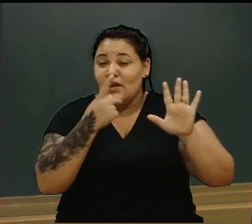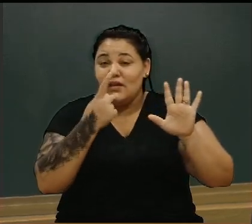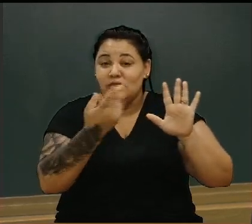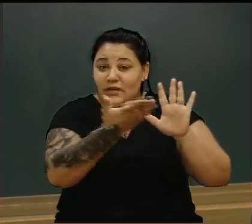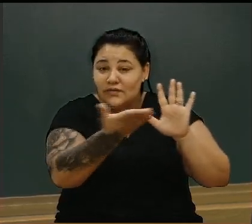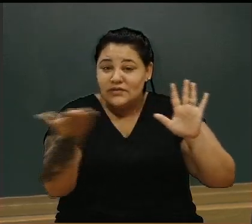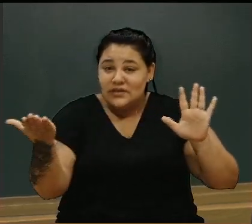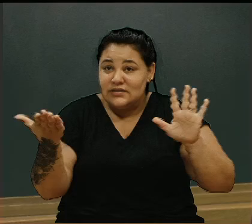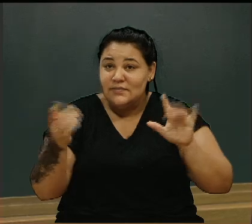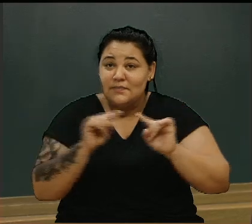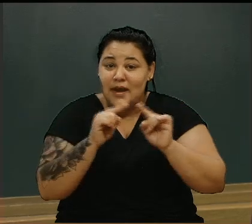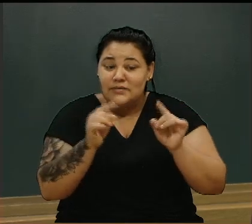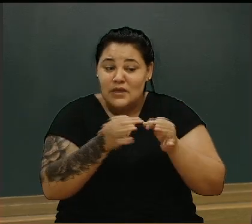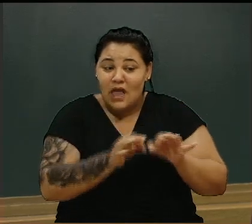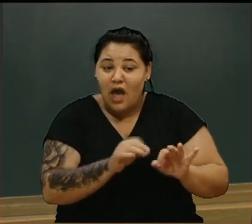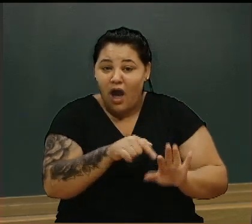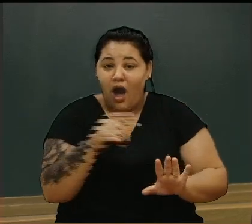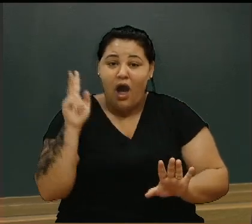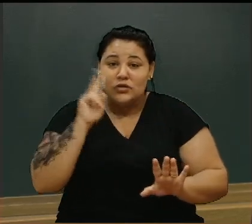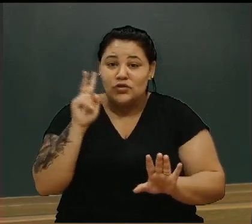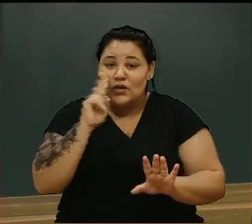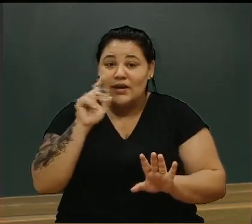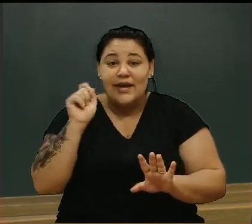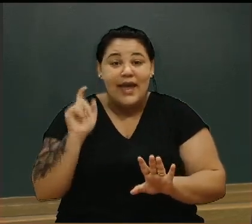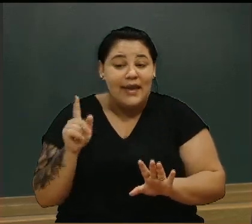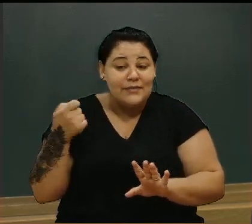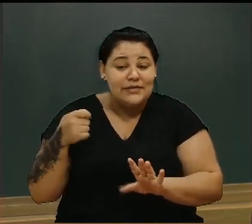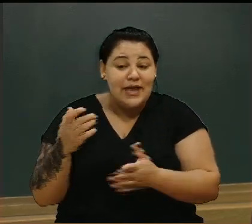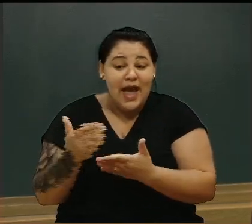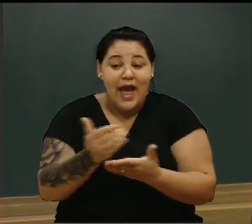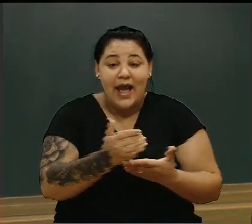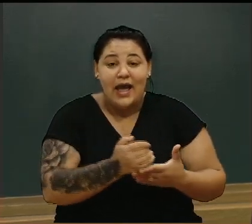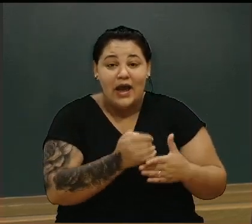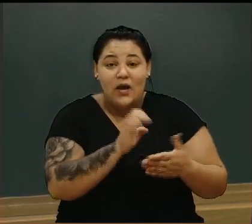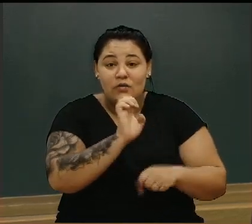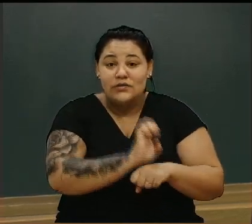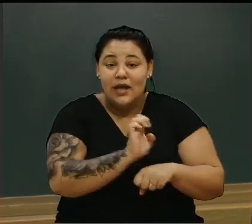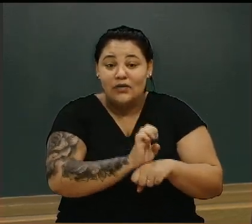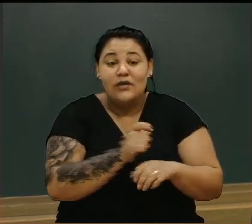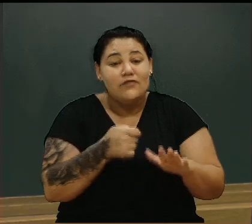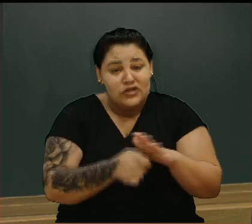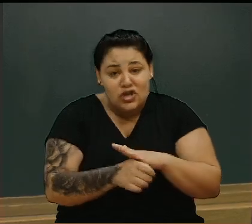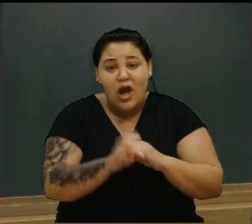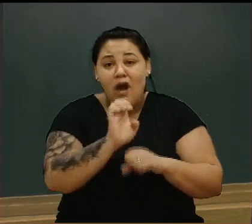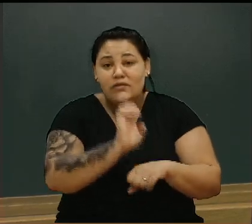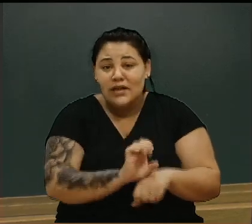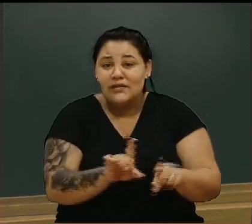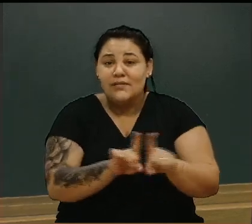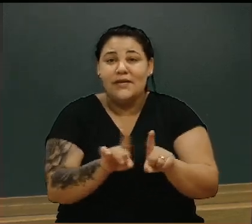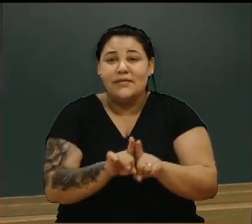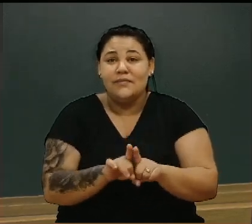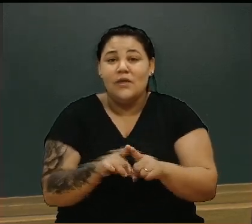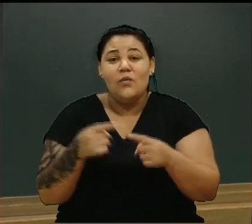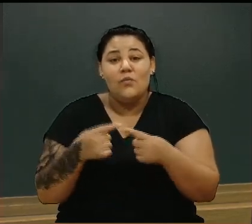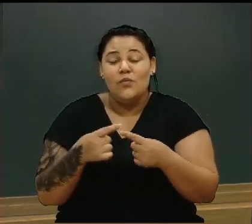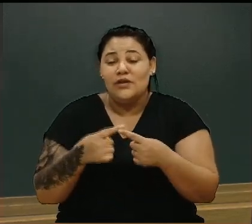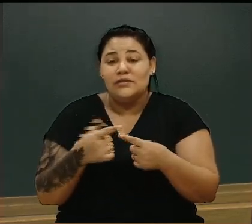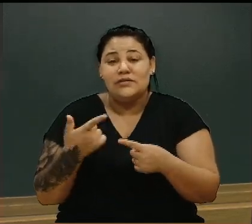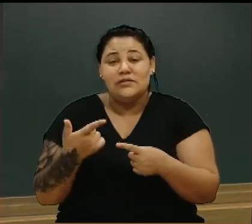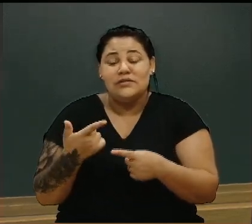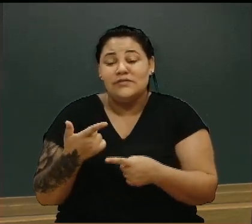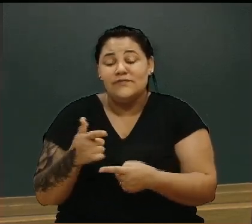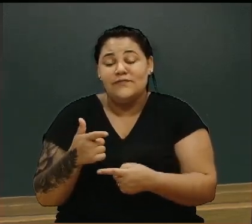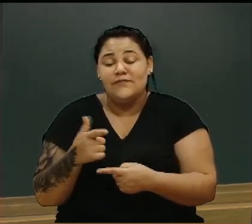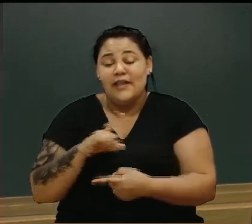para a história. Nós entendemos que quem tem que arrecadar é o Estado e quem tem que investir é o Estado, porque senão a gente vai ter uma taxa de lucro de